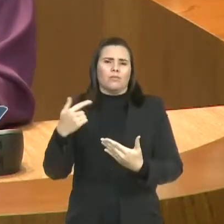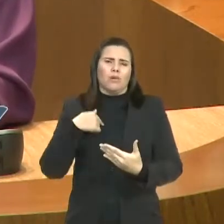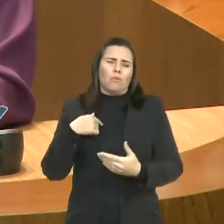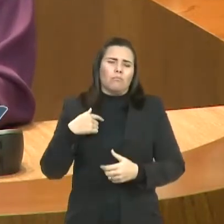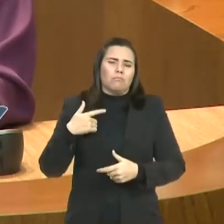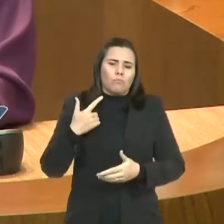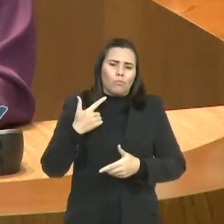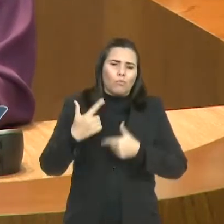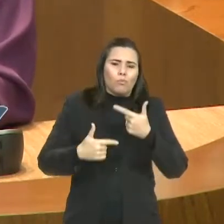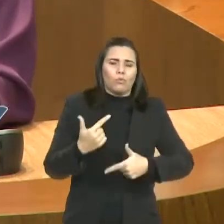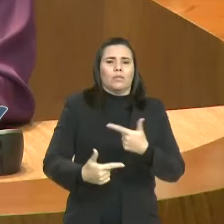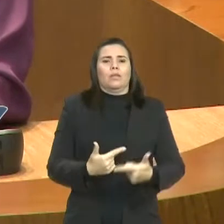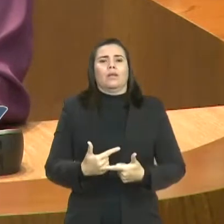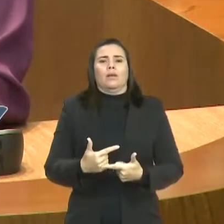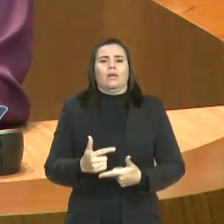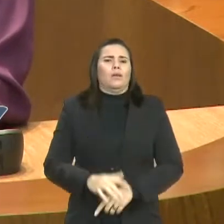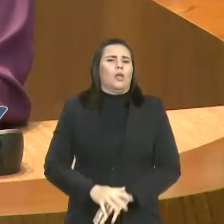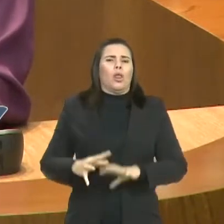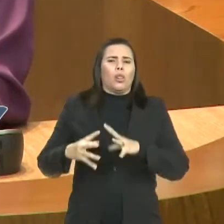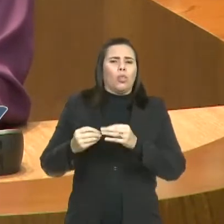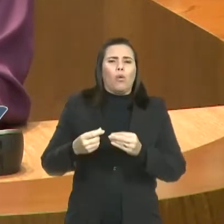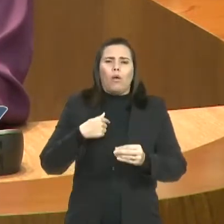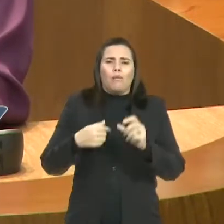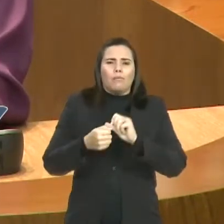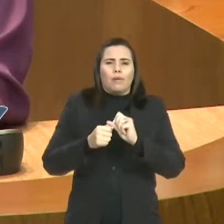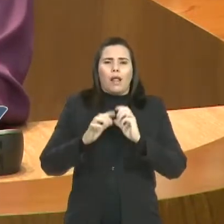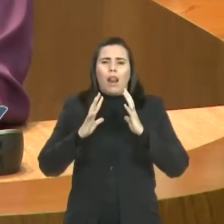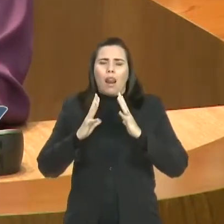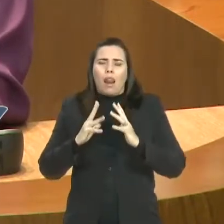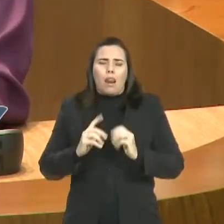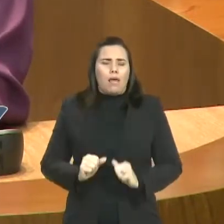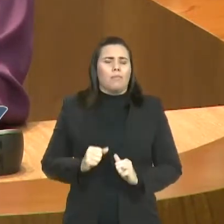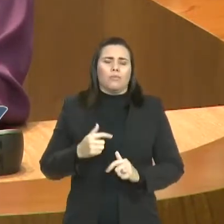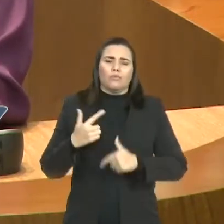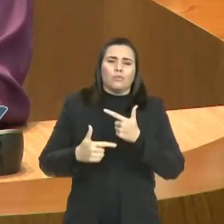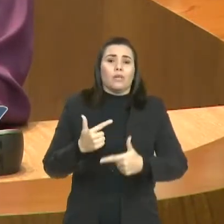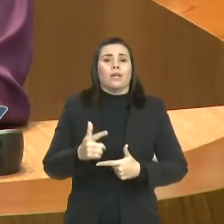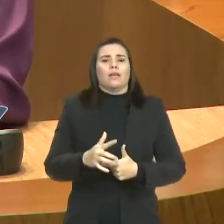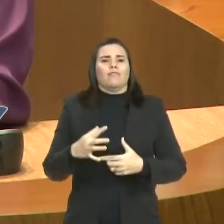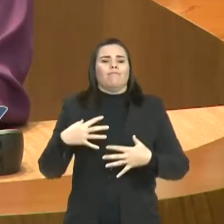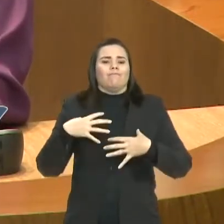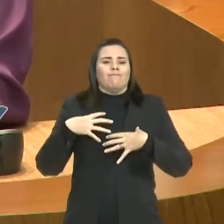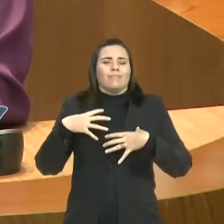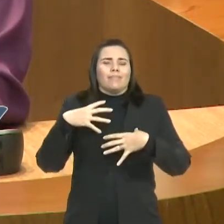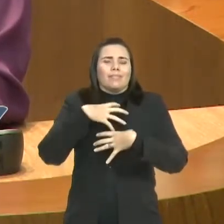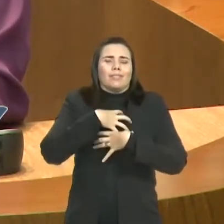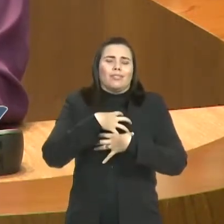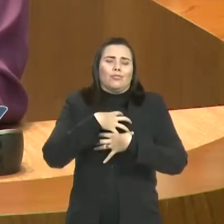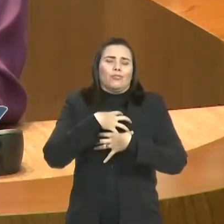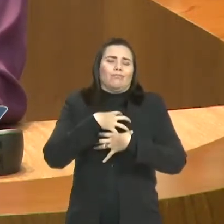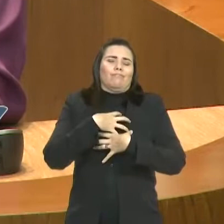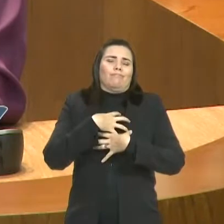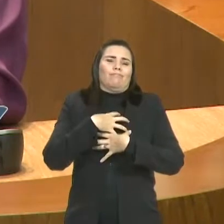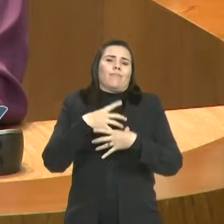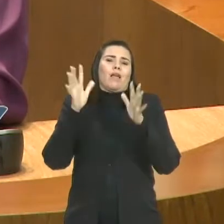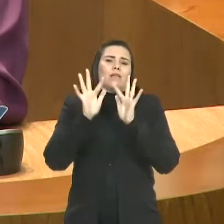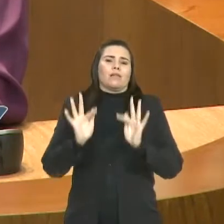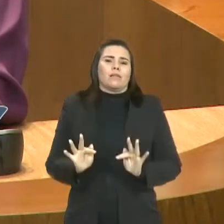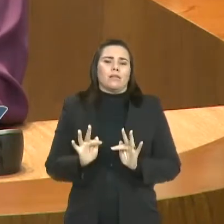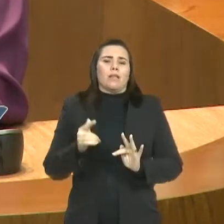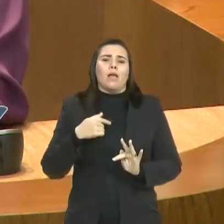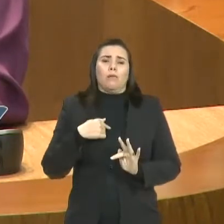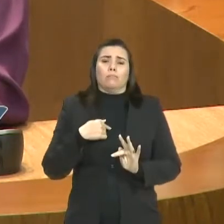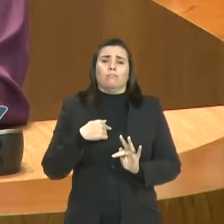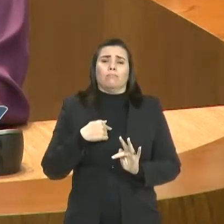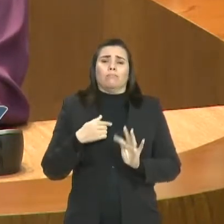campanha limpa, singela, alegre, digna, onde apresentamos nossas